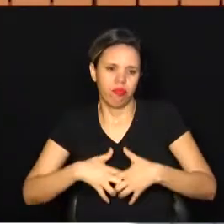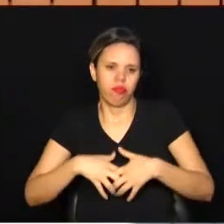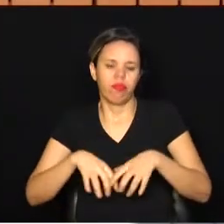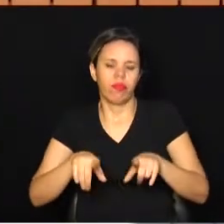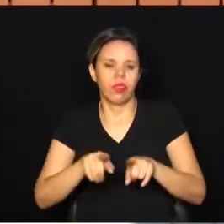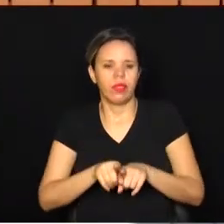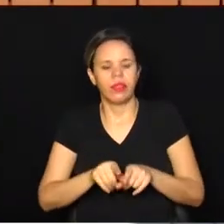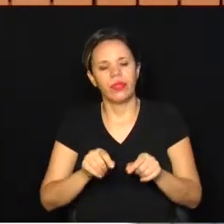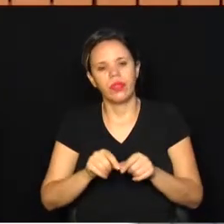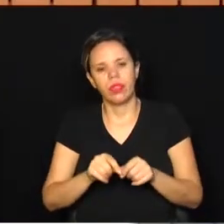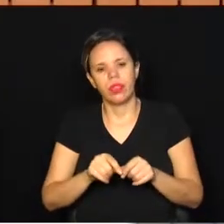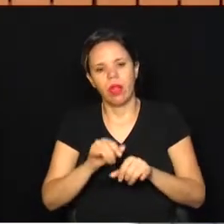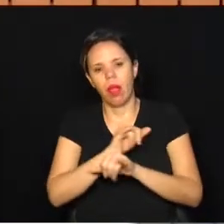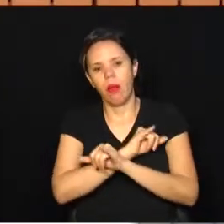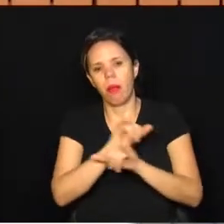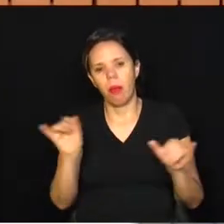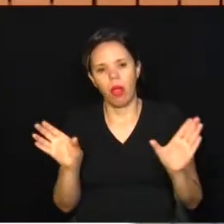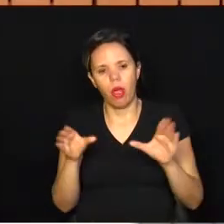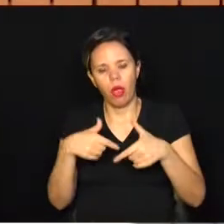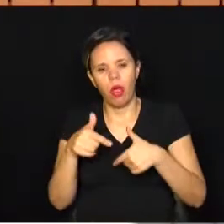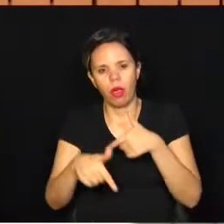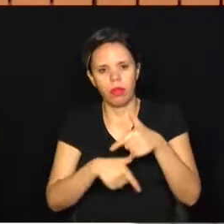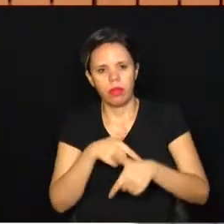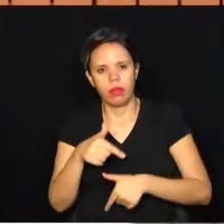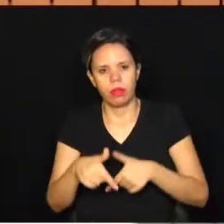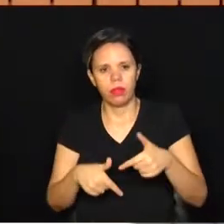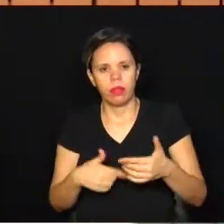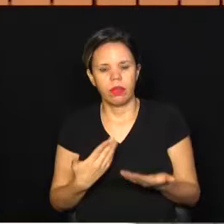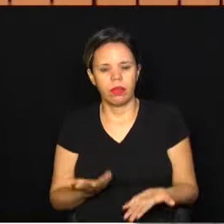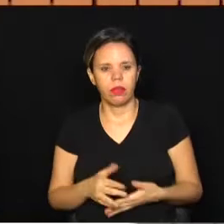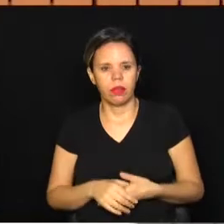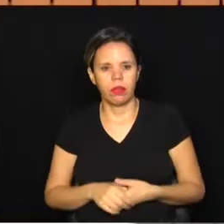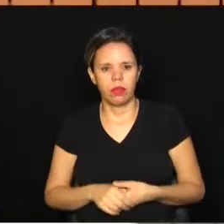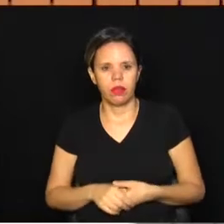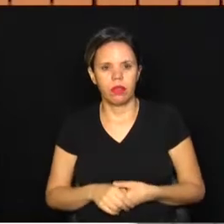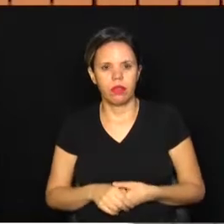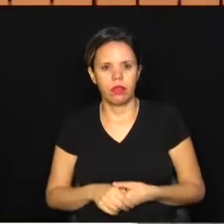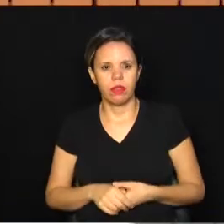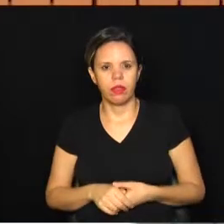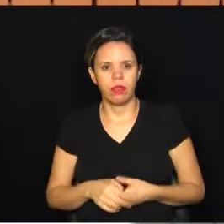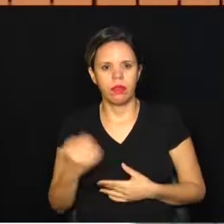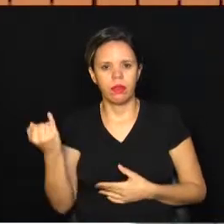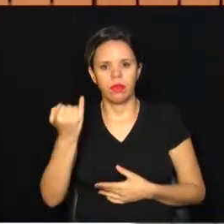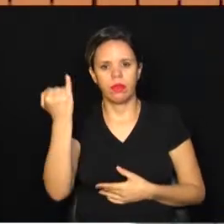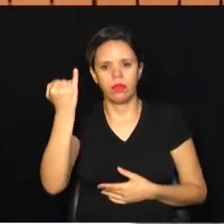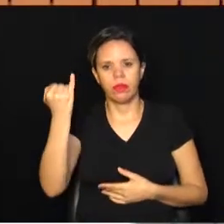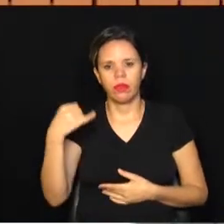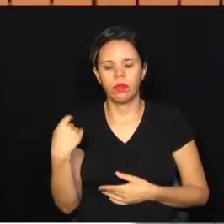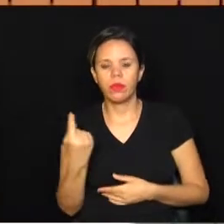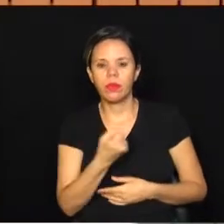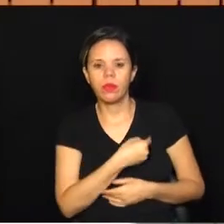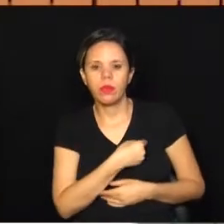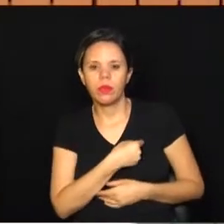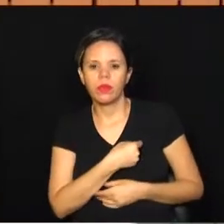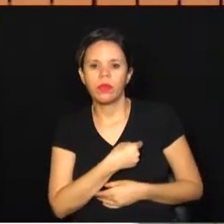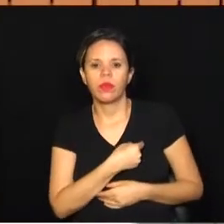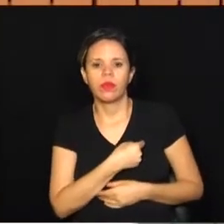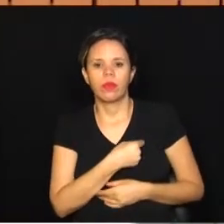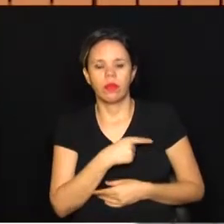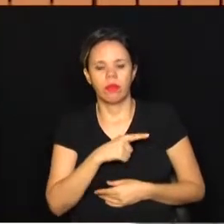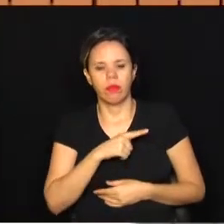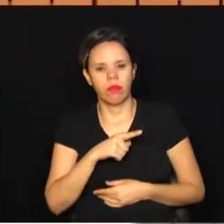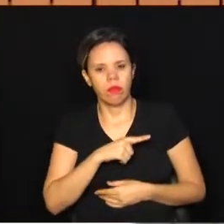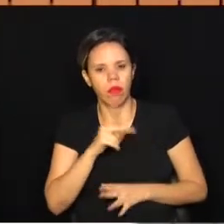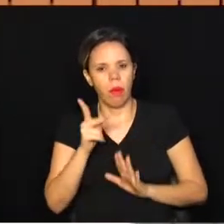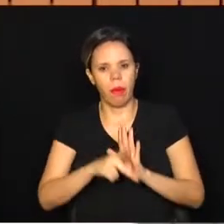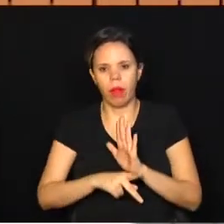no enunciado da comissão, quando aprovamos a comissão, e é importante a gente não perder de vista as diretrizes do